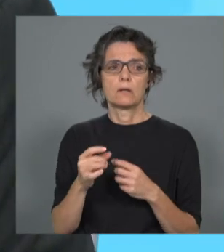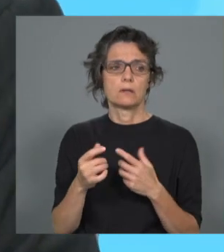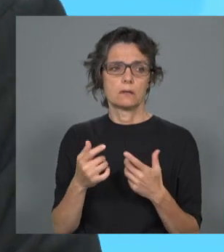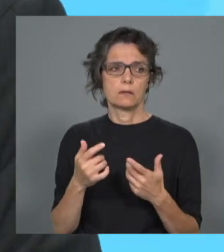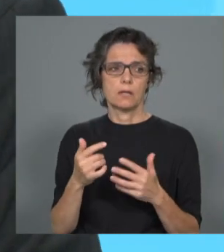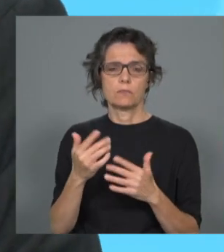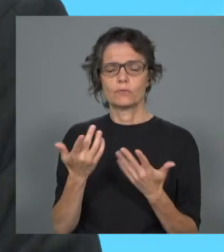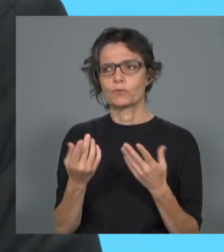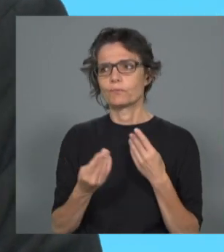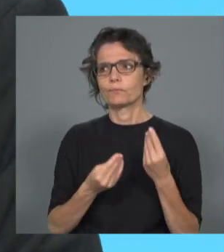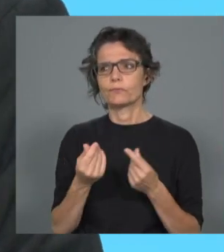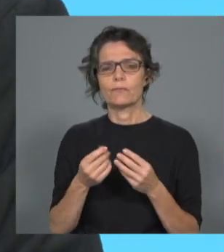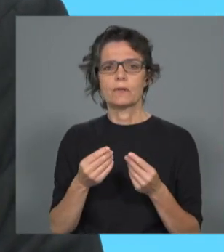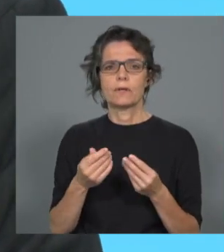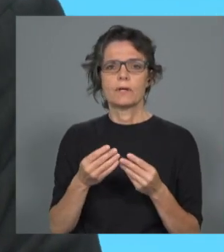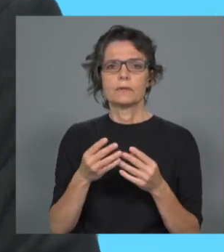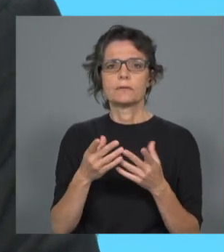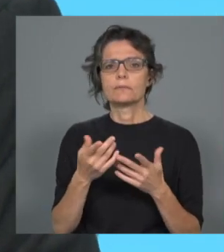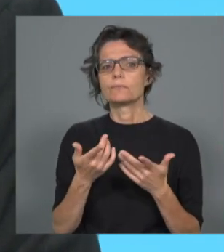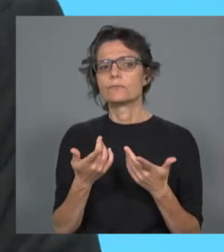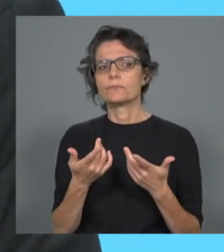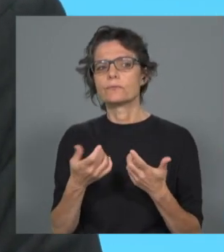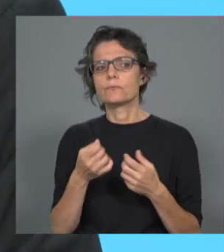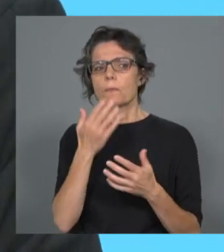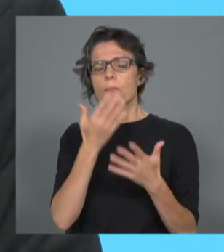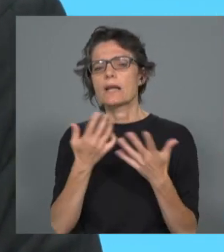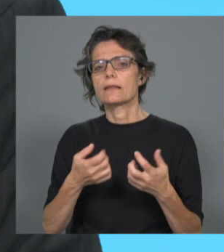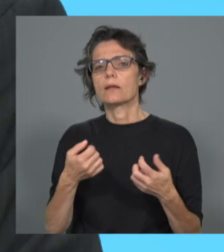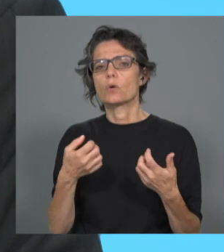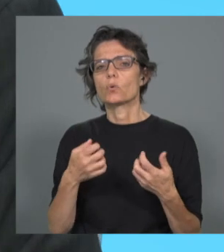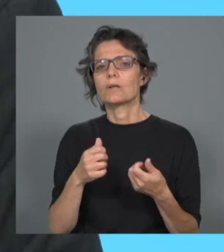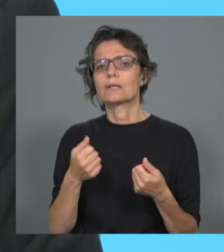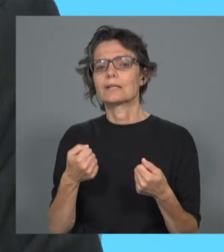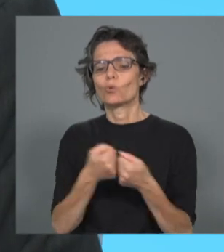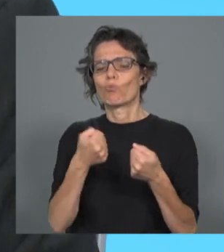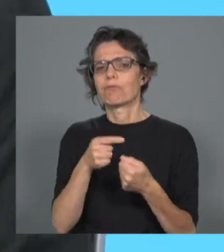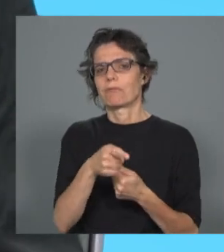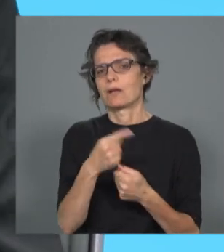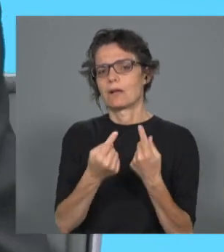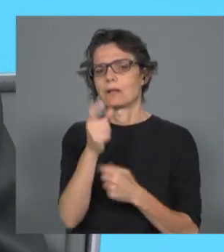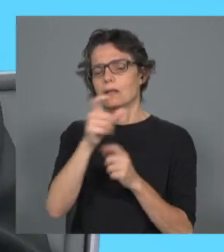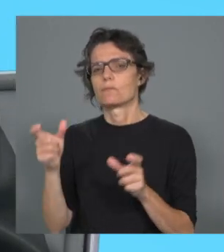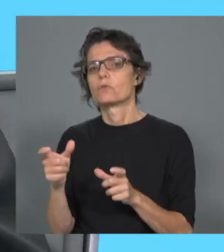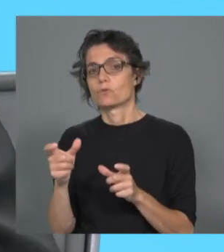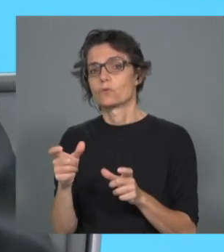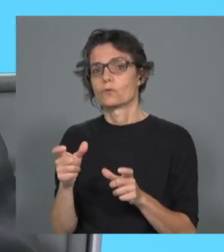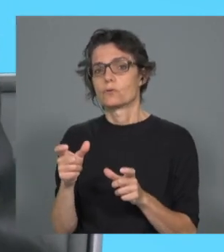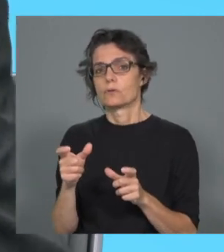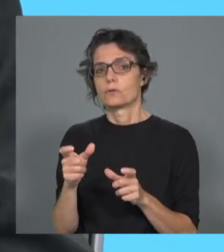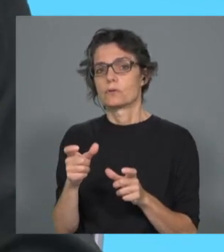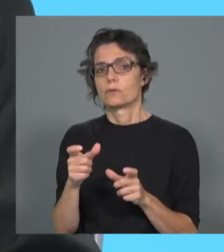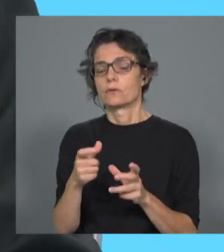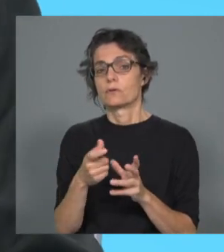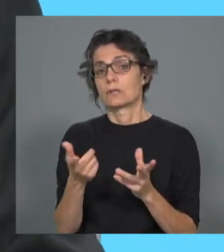existe, quer dizer, o contraste que existe entre pessoas que vivem num mundo cada